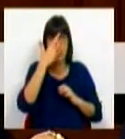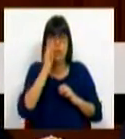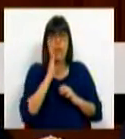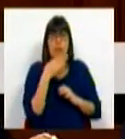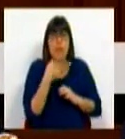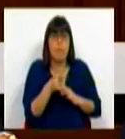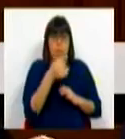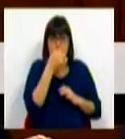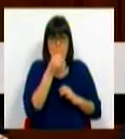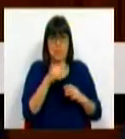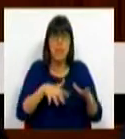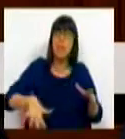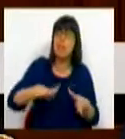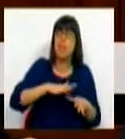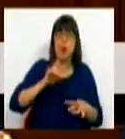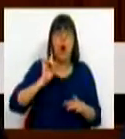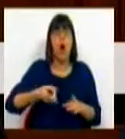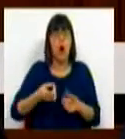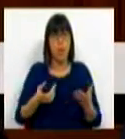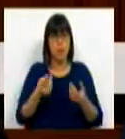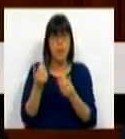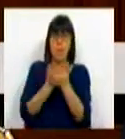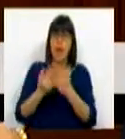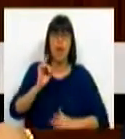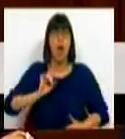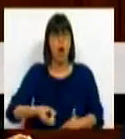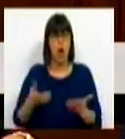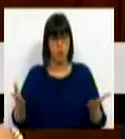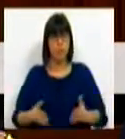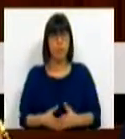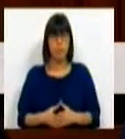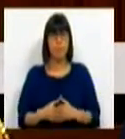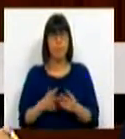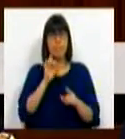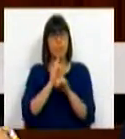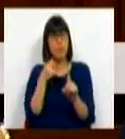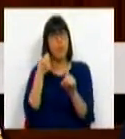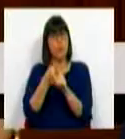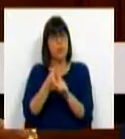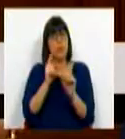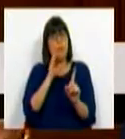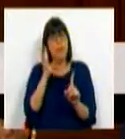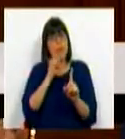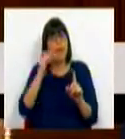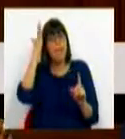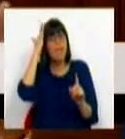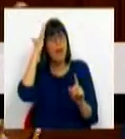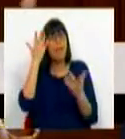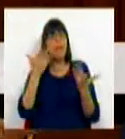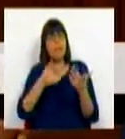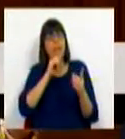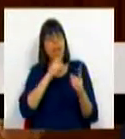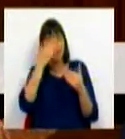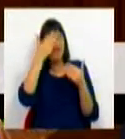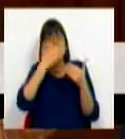depende também da própria conjuntura e das condições de mercado. E aquilo que era o desafio era, no fundo, tentar estimar quanto tempo é que